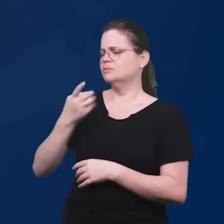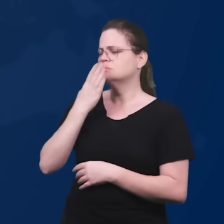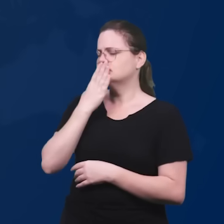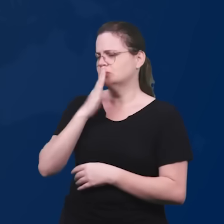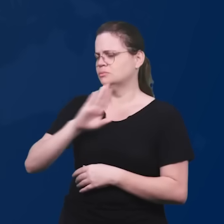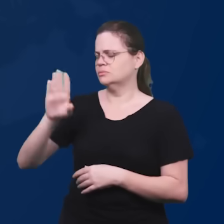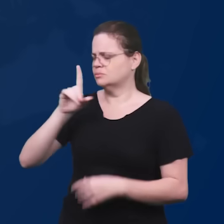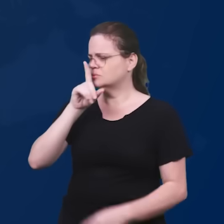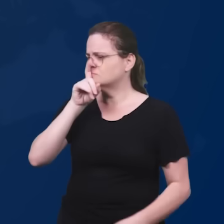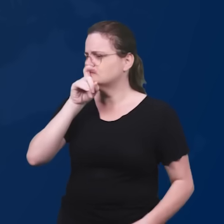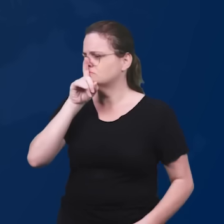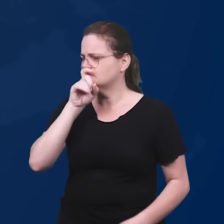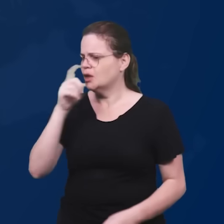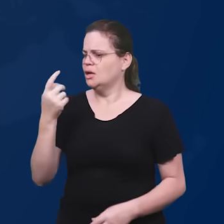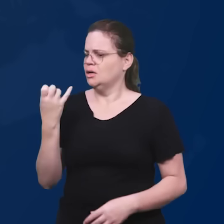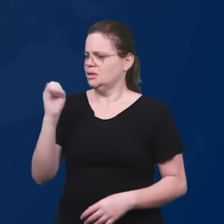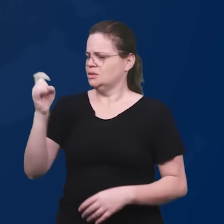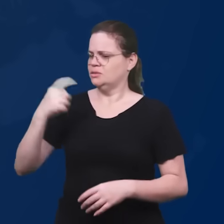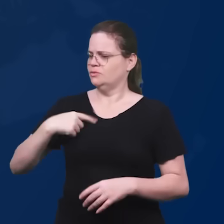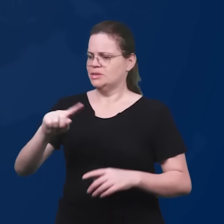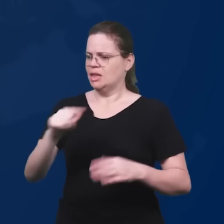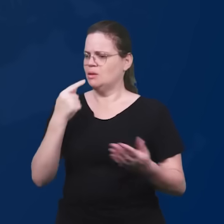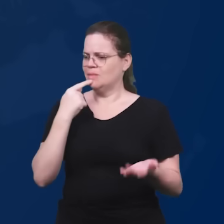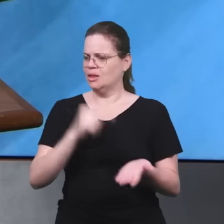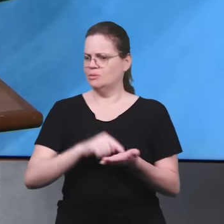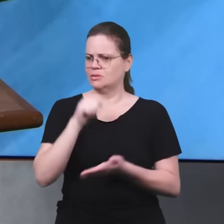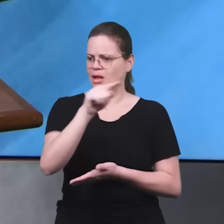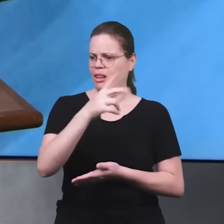e descendo te guiarei a essa tropa.